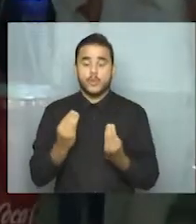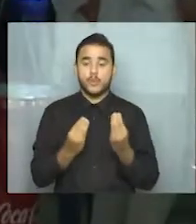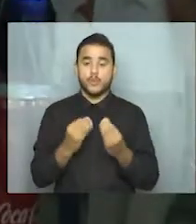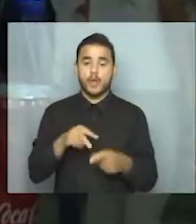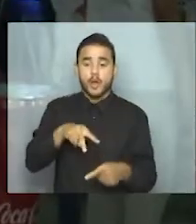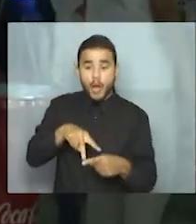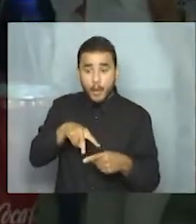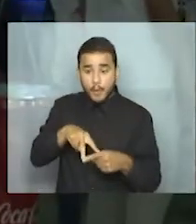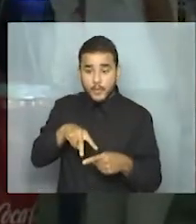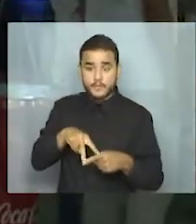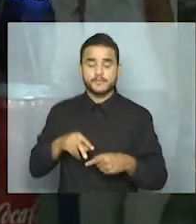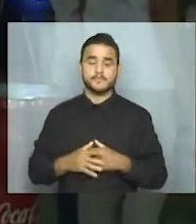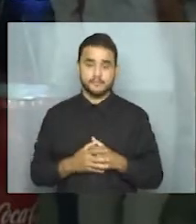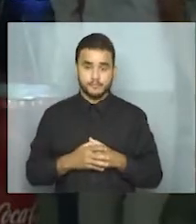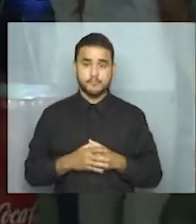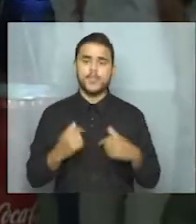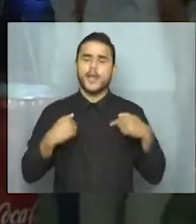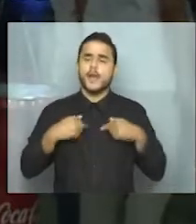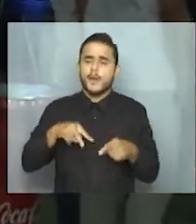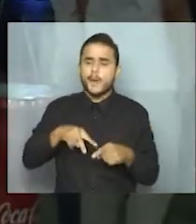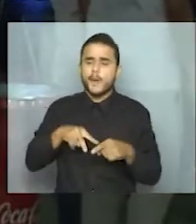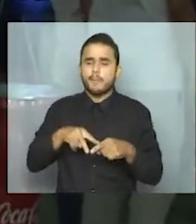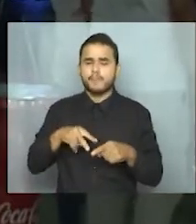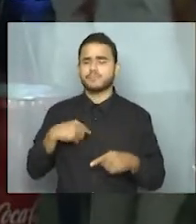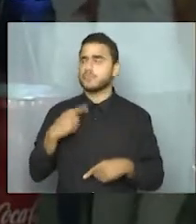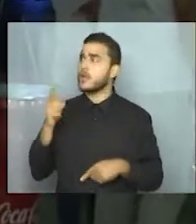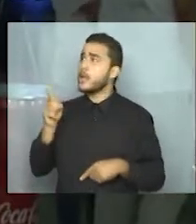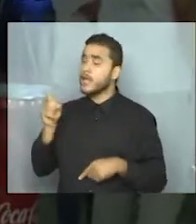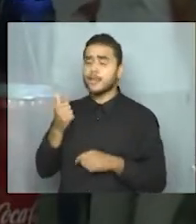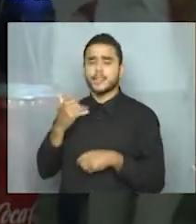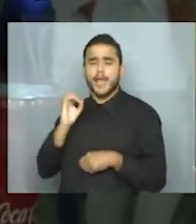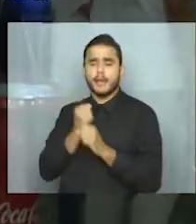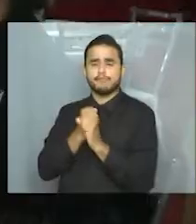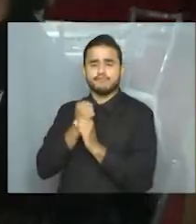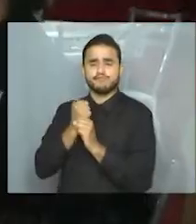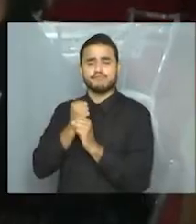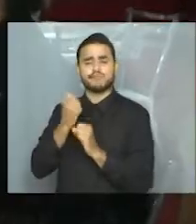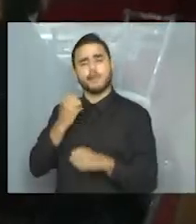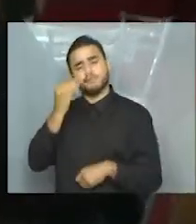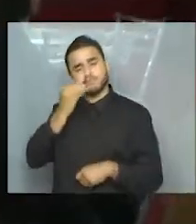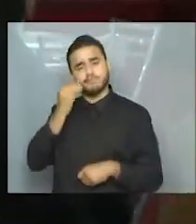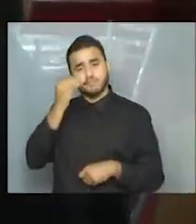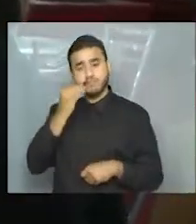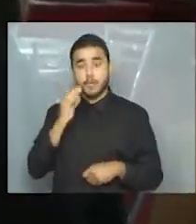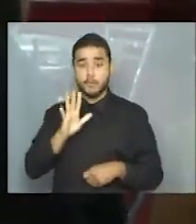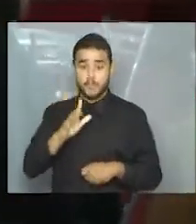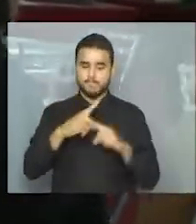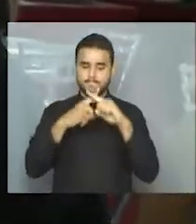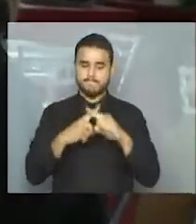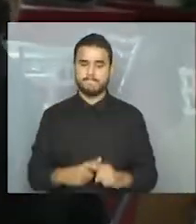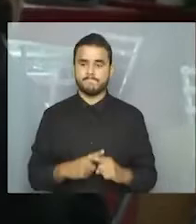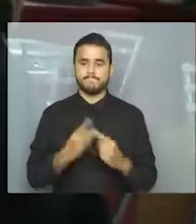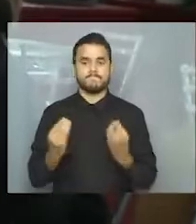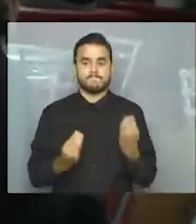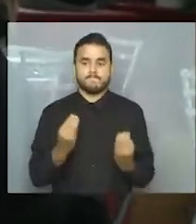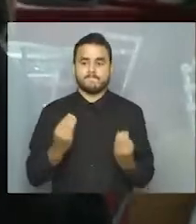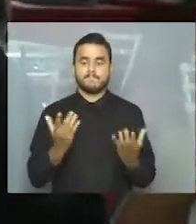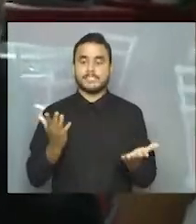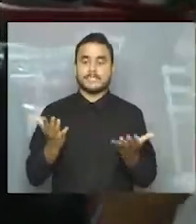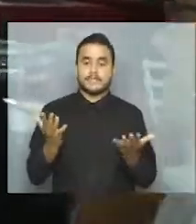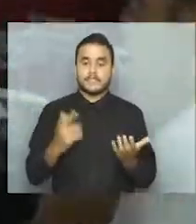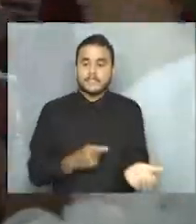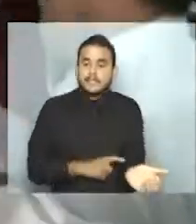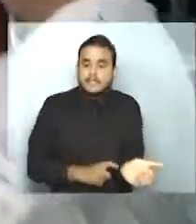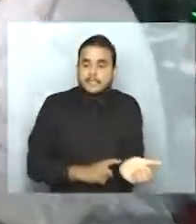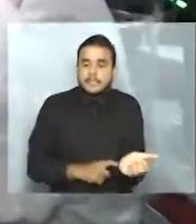um dos participantes. Há mais de 10 anos trabalha como pizzaiolo, mas confessa que numa competição como esta, sempre dá